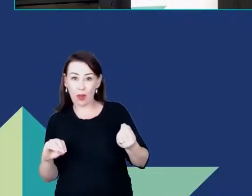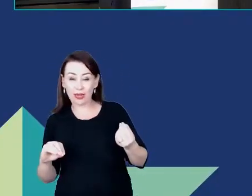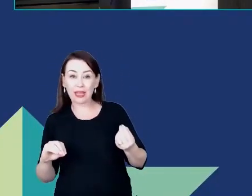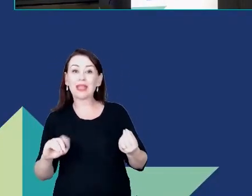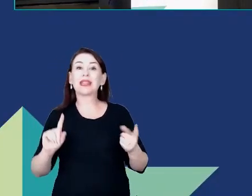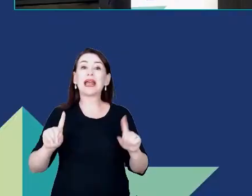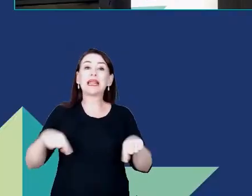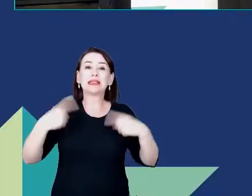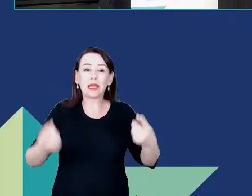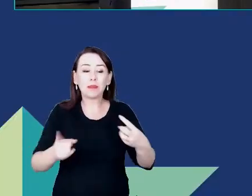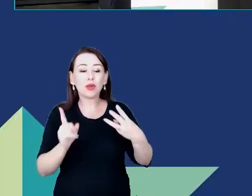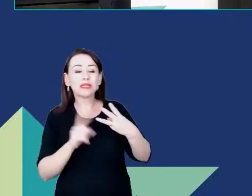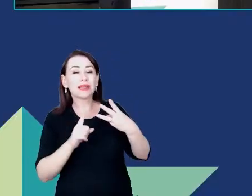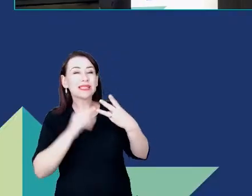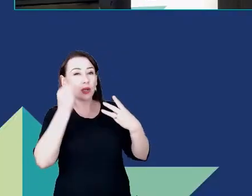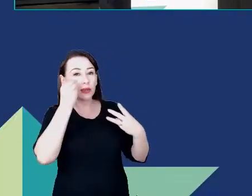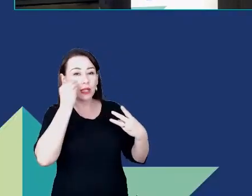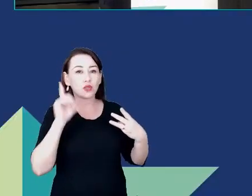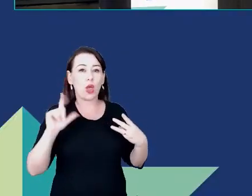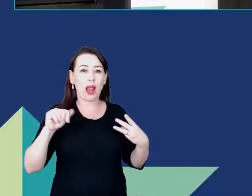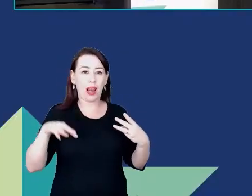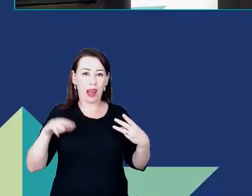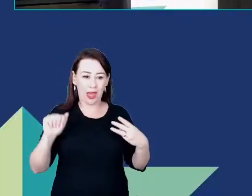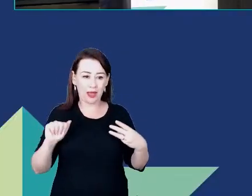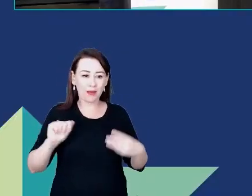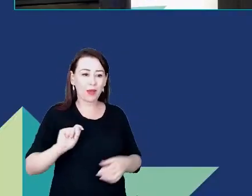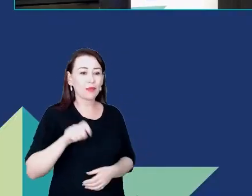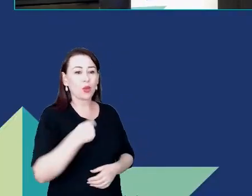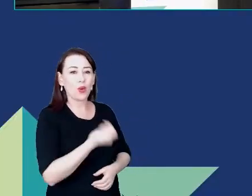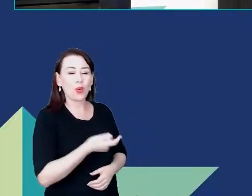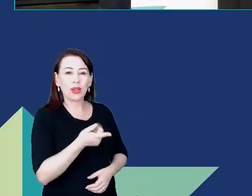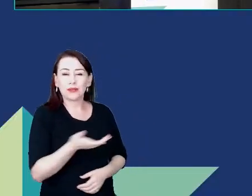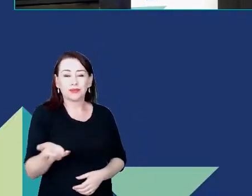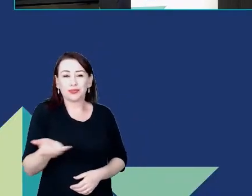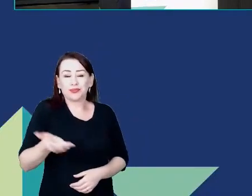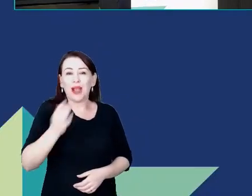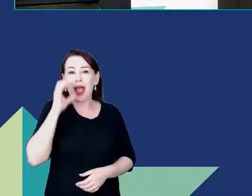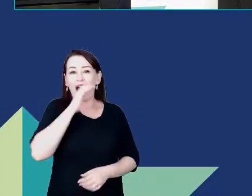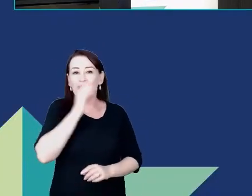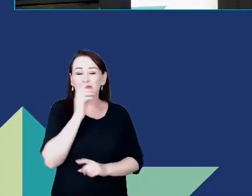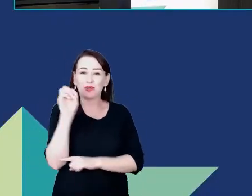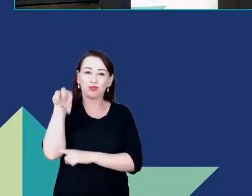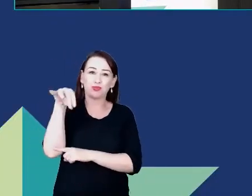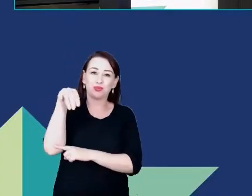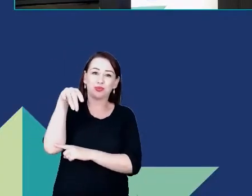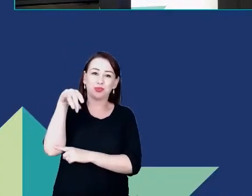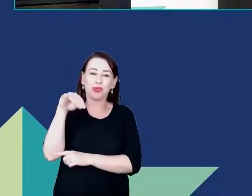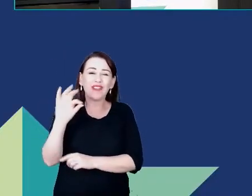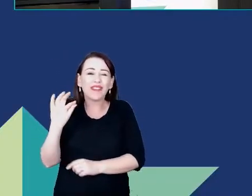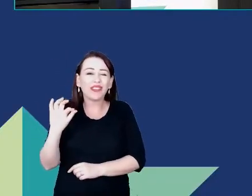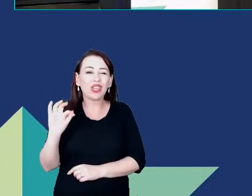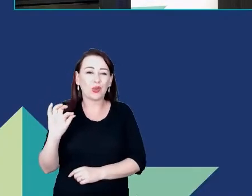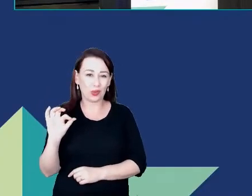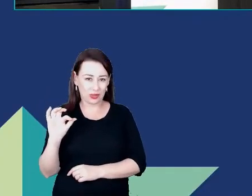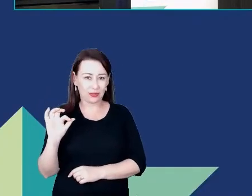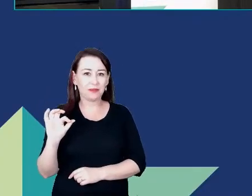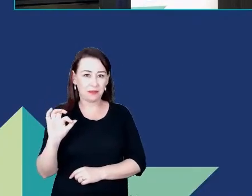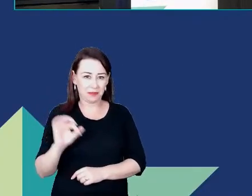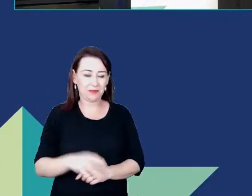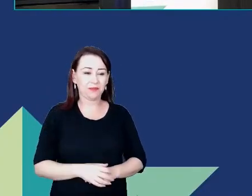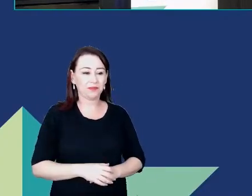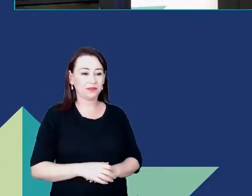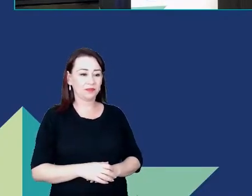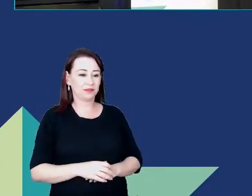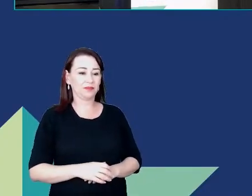seguinte, né? A produtividade do filtro prensa é melhor quanto maior, né, a proporção de finos, né? Até